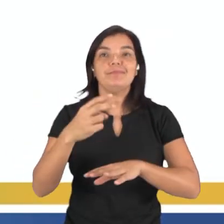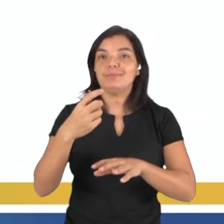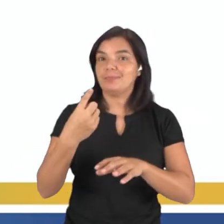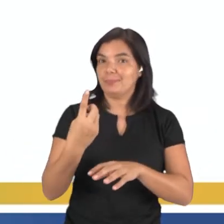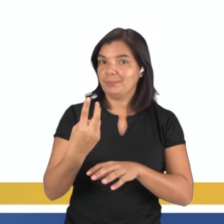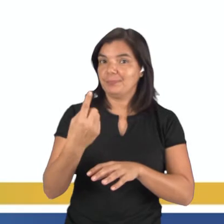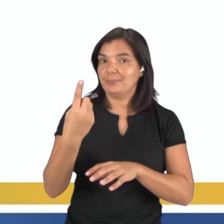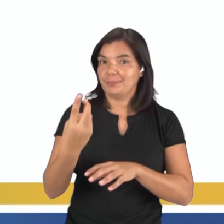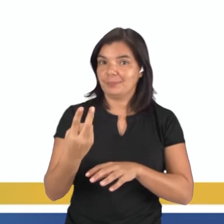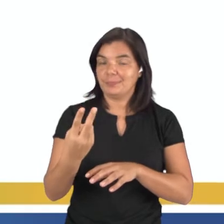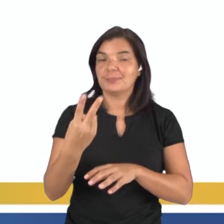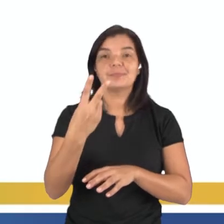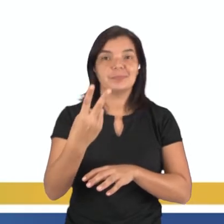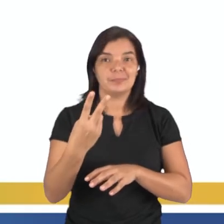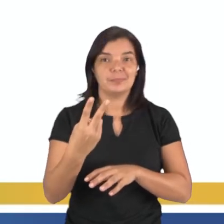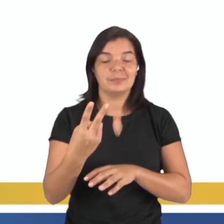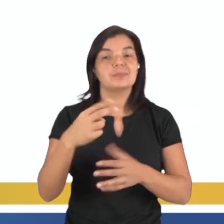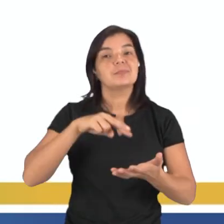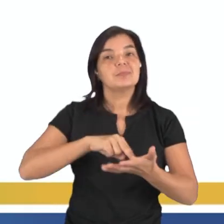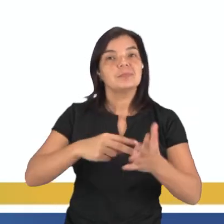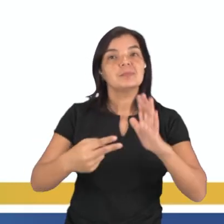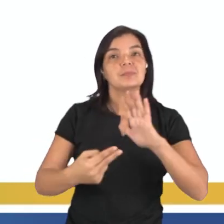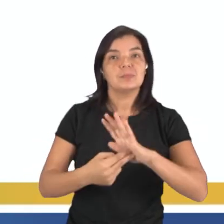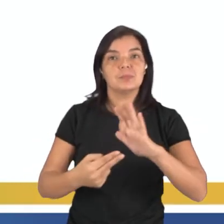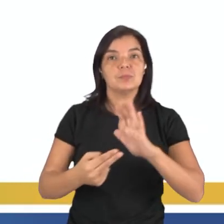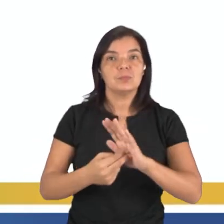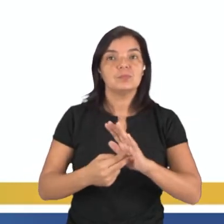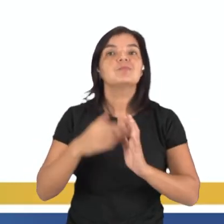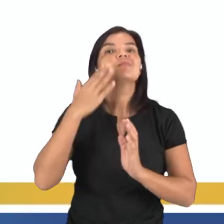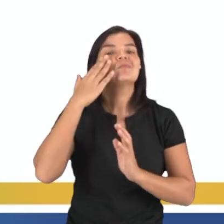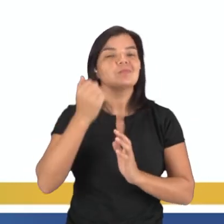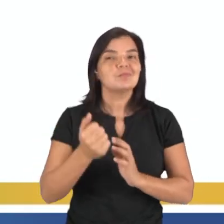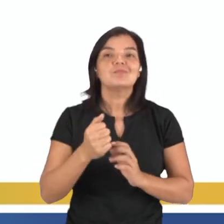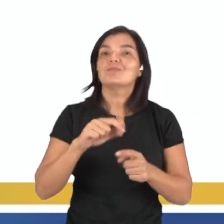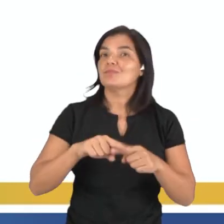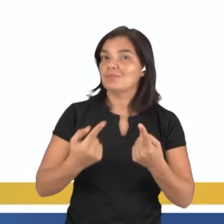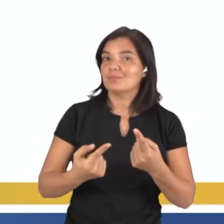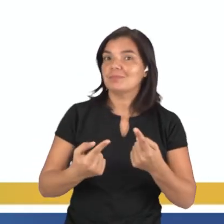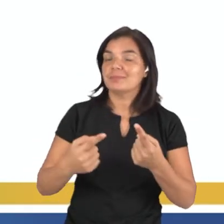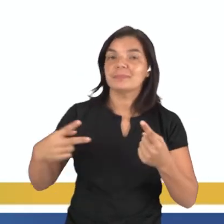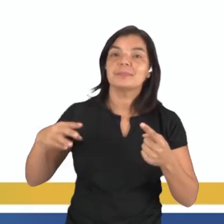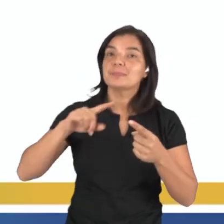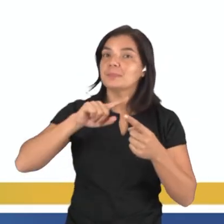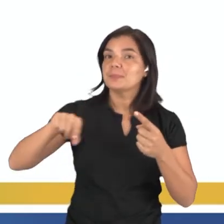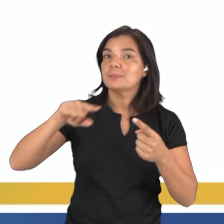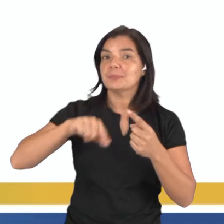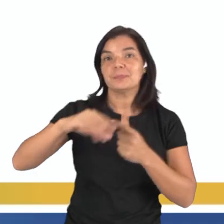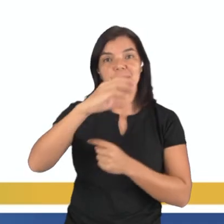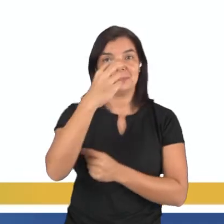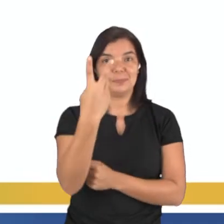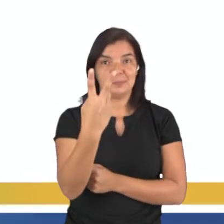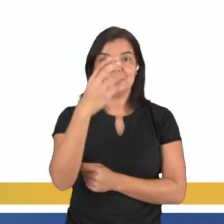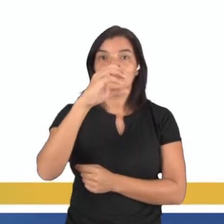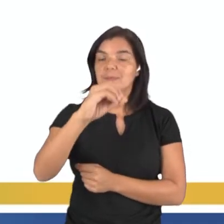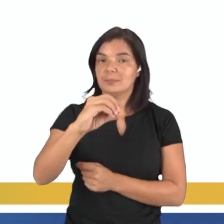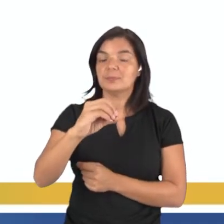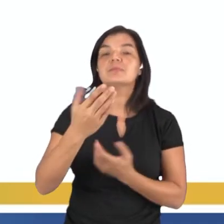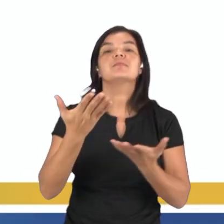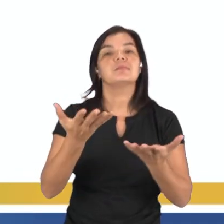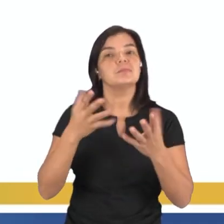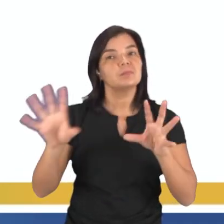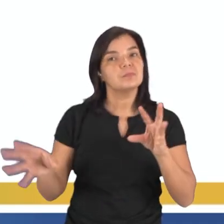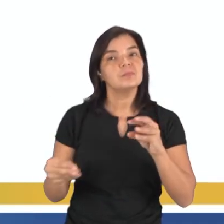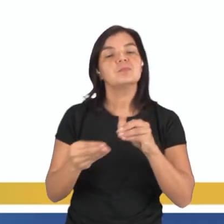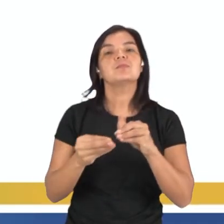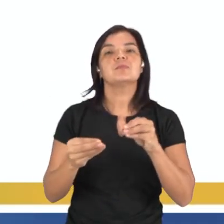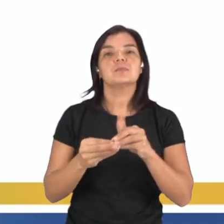Tenho 2 degraus, ou seja, só aí você tem que fazer um corte de 2 zeros, se você quiser simplificar